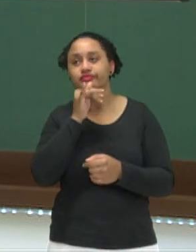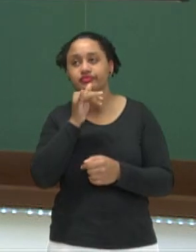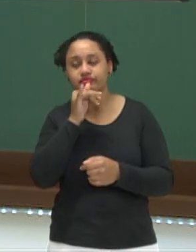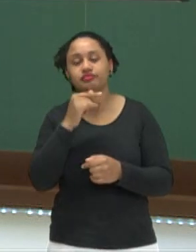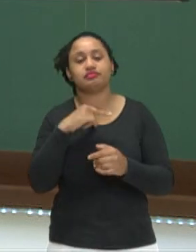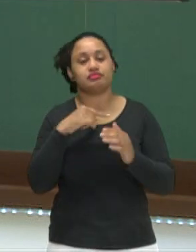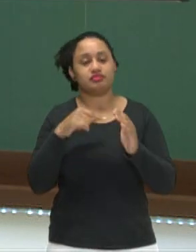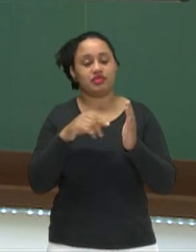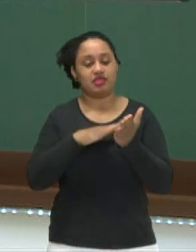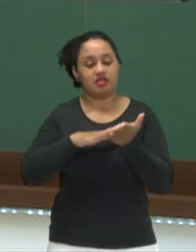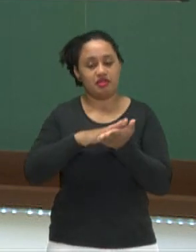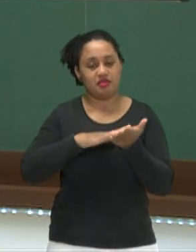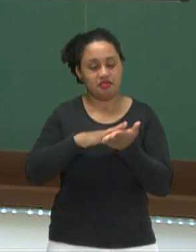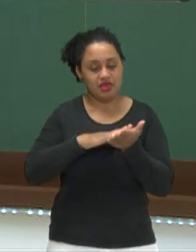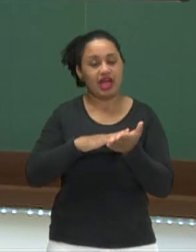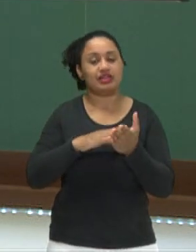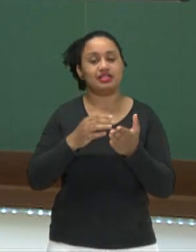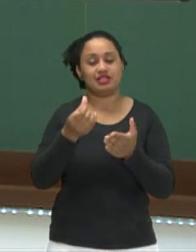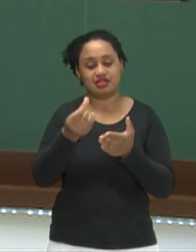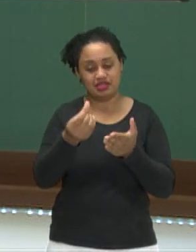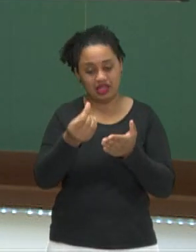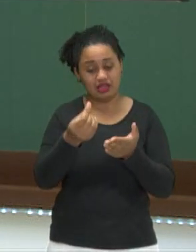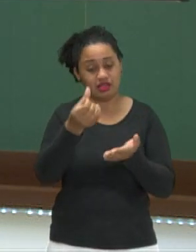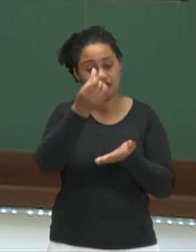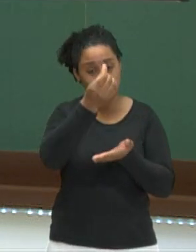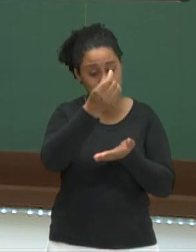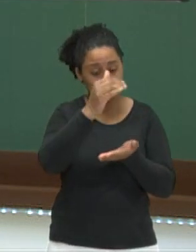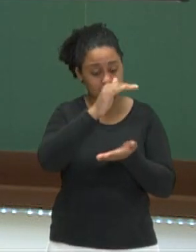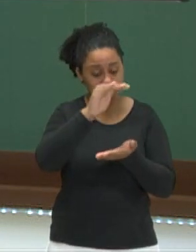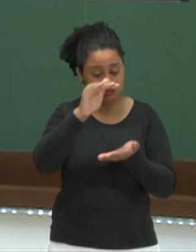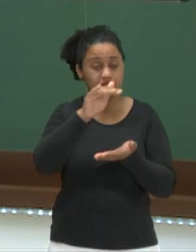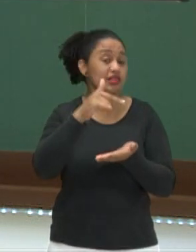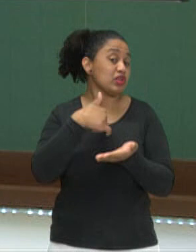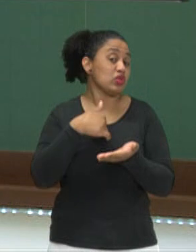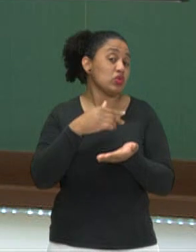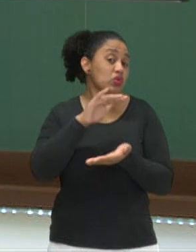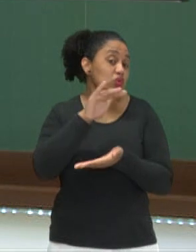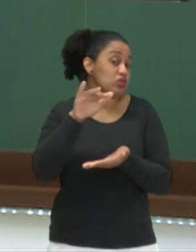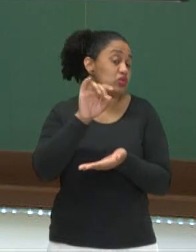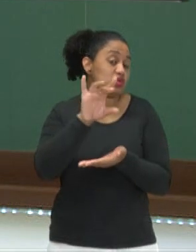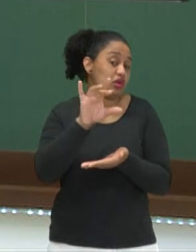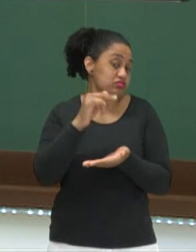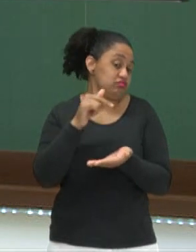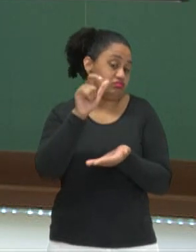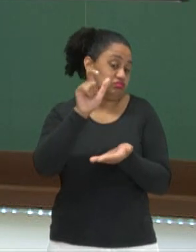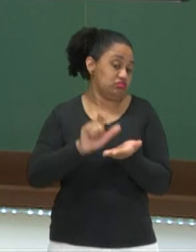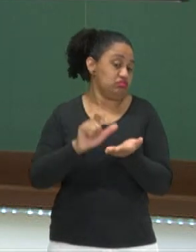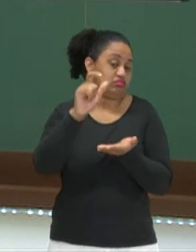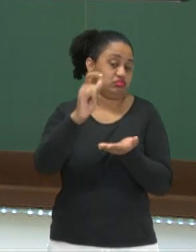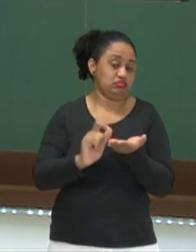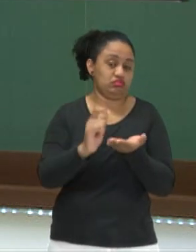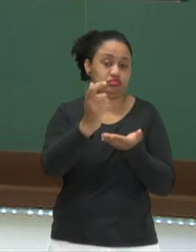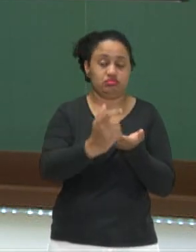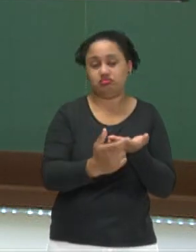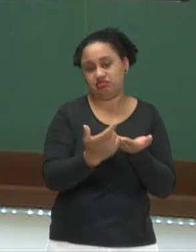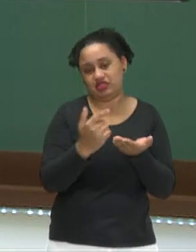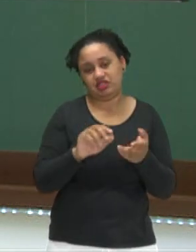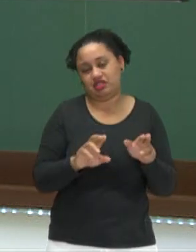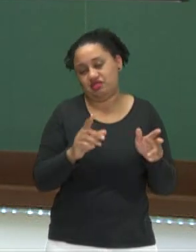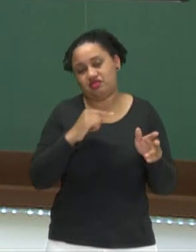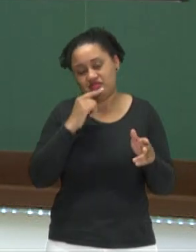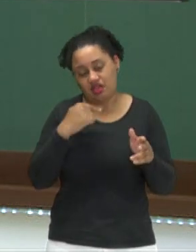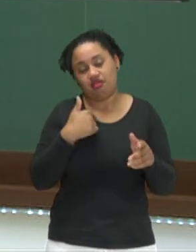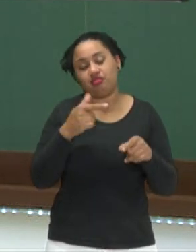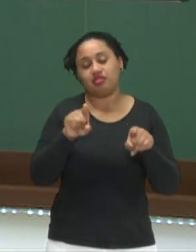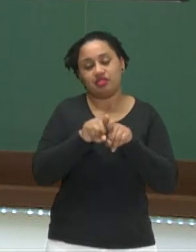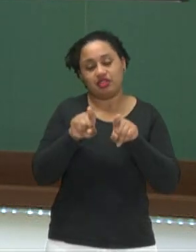um prisma de base hexagonal, eu só vou ter duas bases que eu posso utilizar hexagonais, a de cima e a de baixo. A